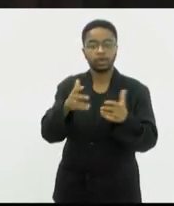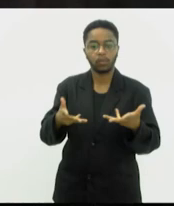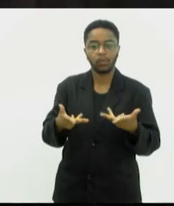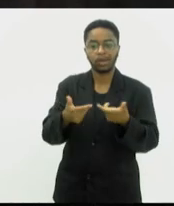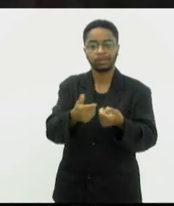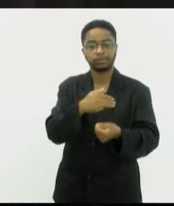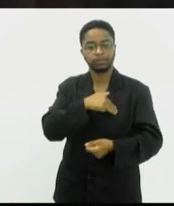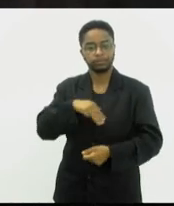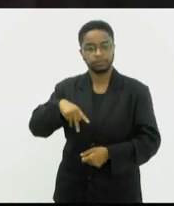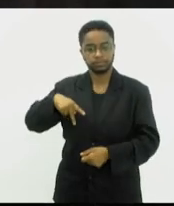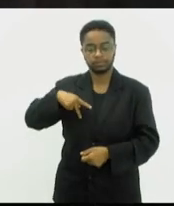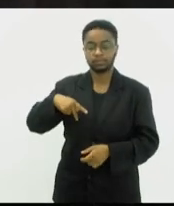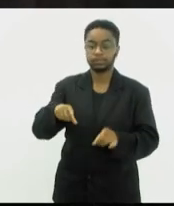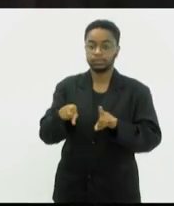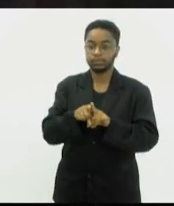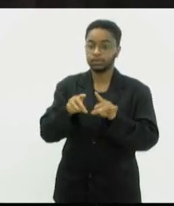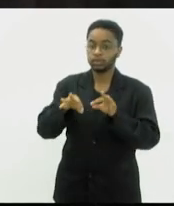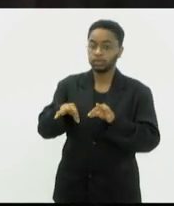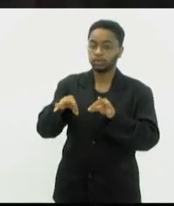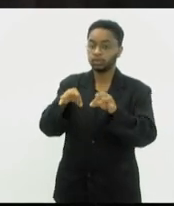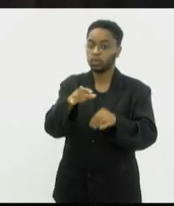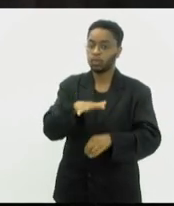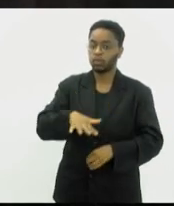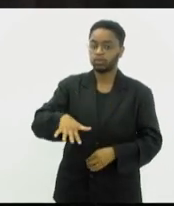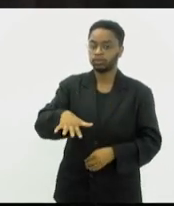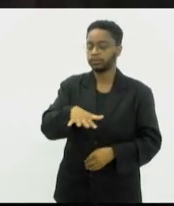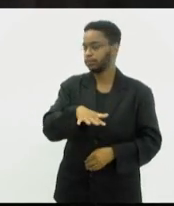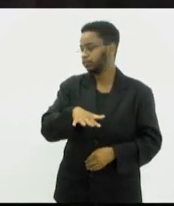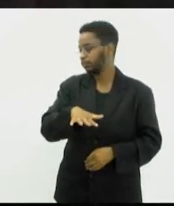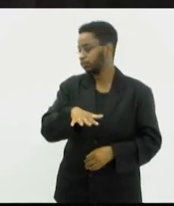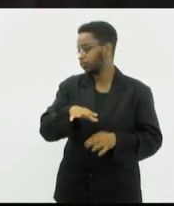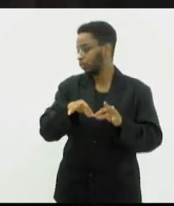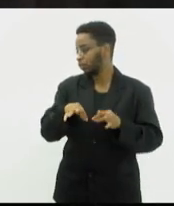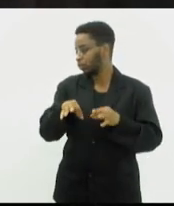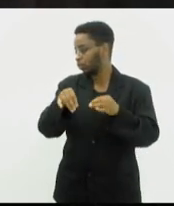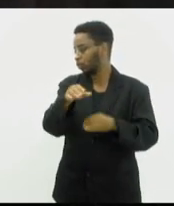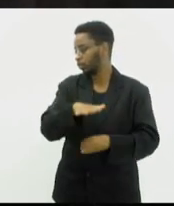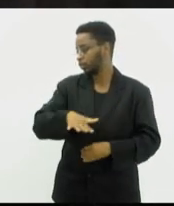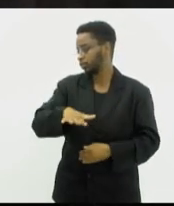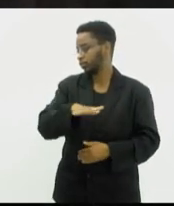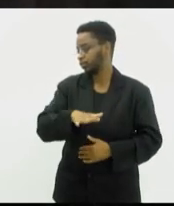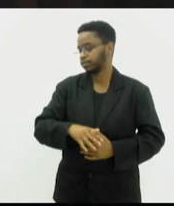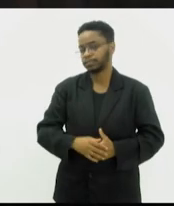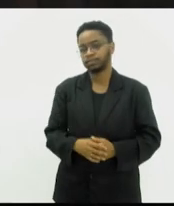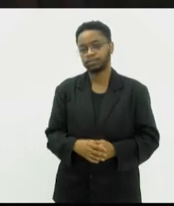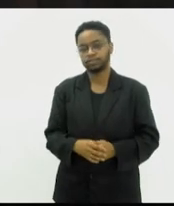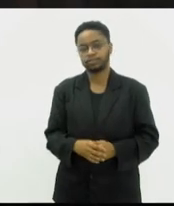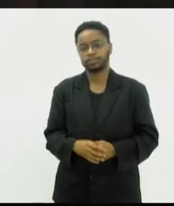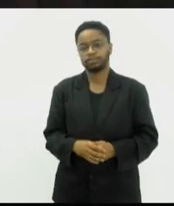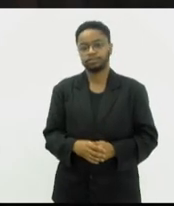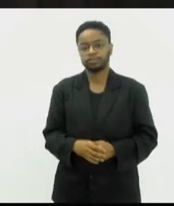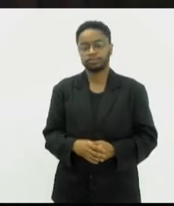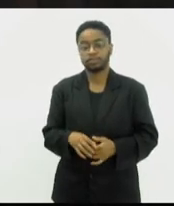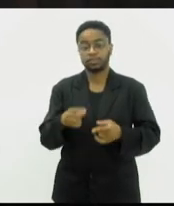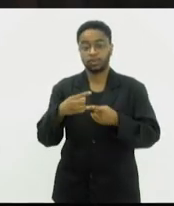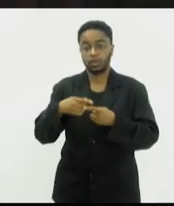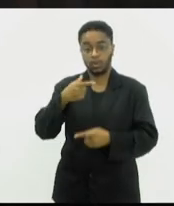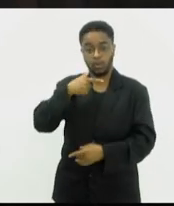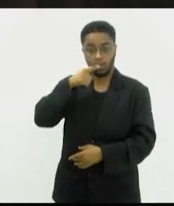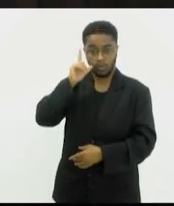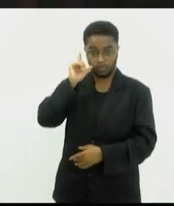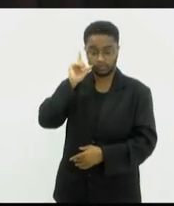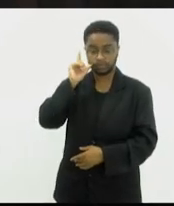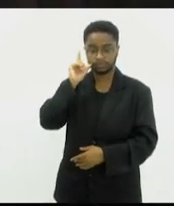Ministério Público, em todas as linhas, em todas as linhas. Eu ontem aqui,